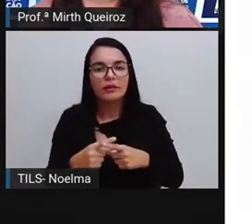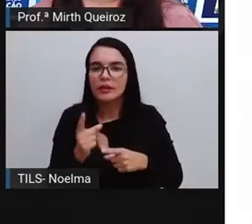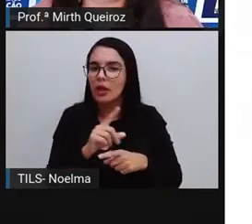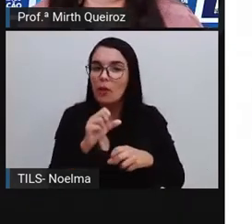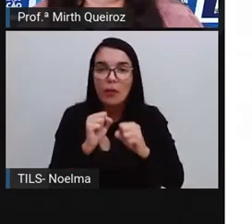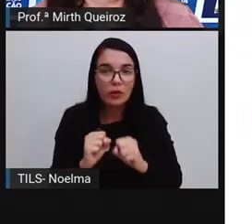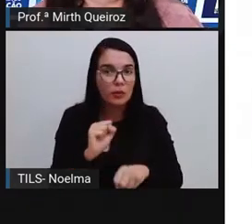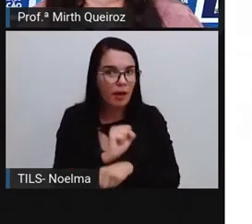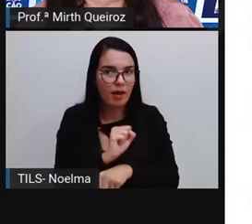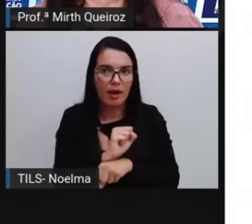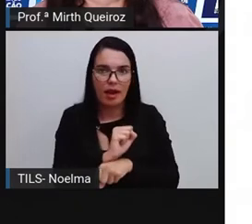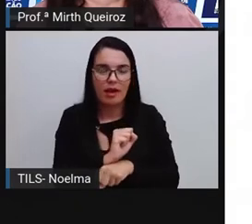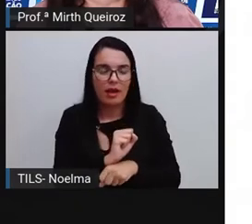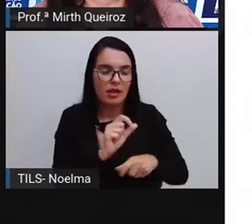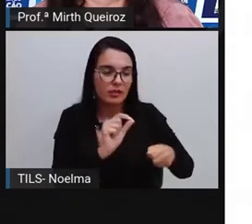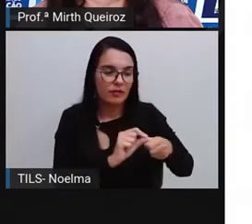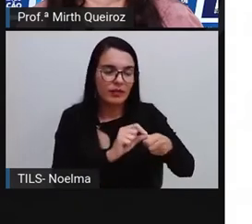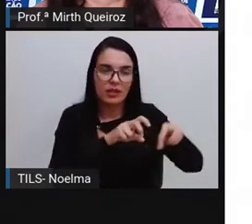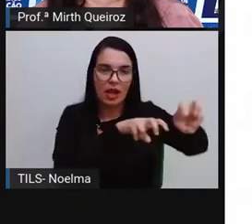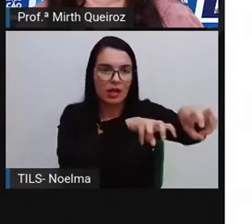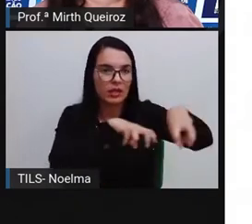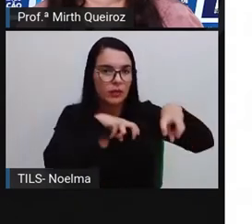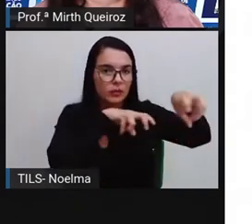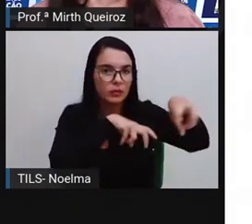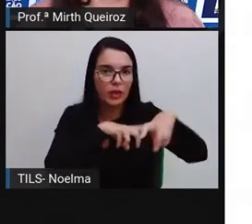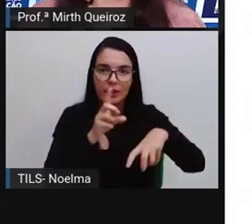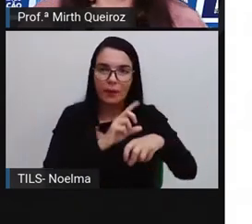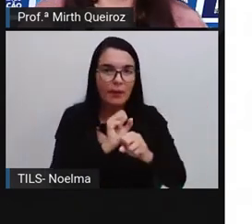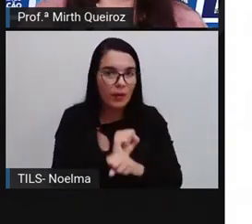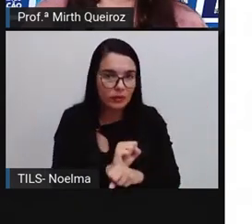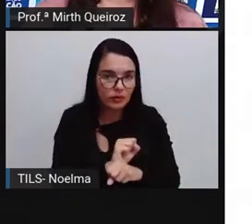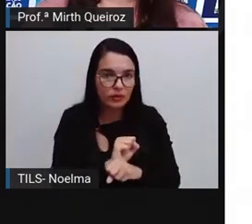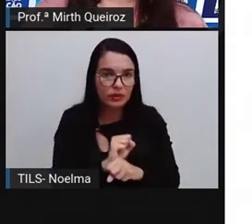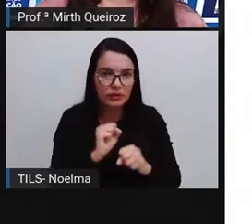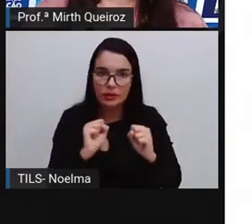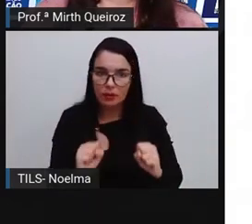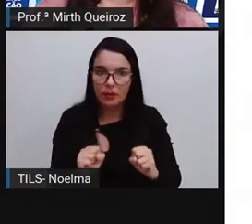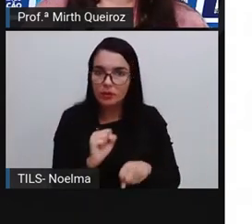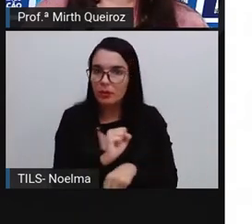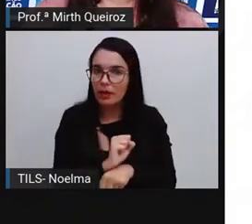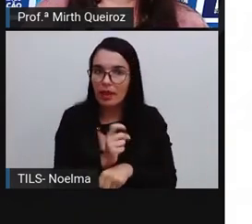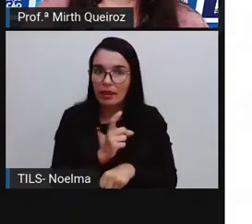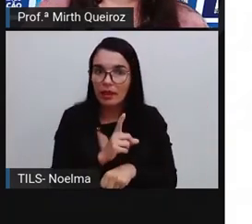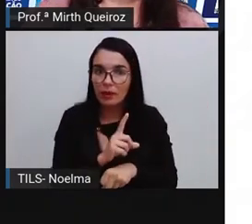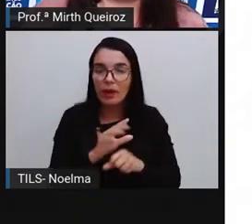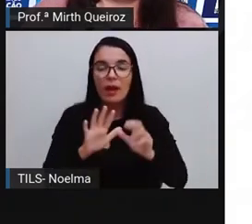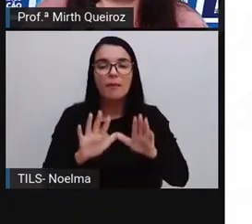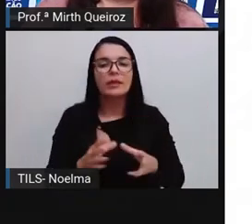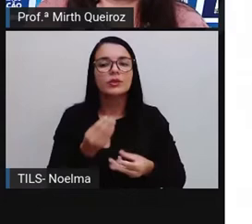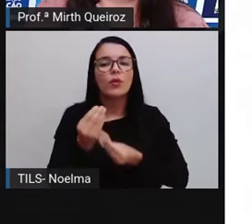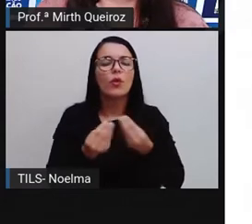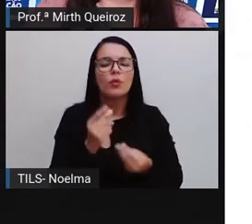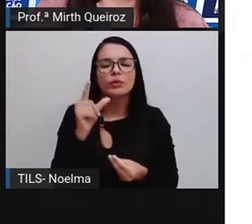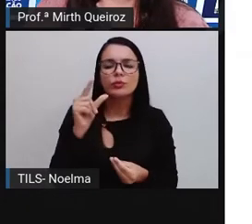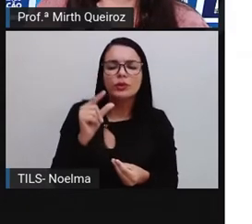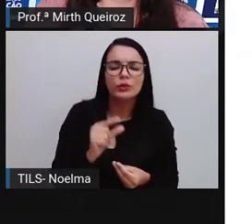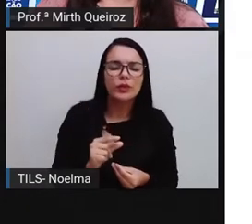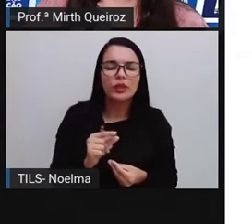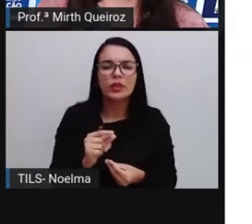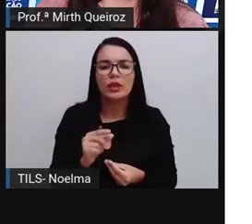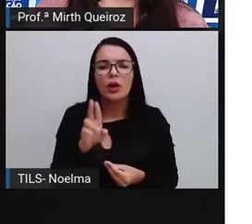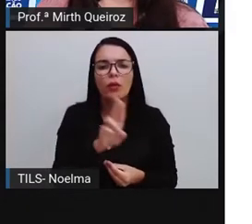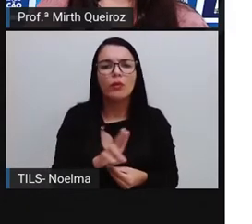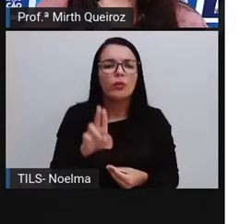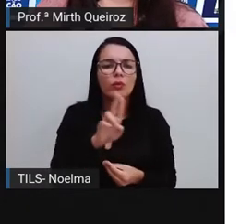parar de produzir a gente precisa da Agricultura para a gente poder se alimentar né E como é que a gente pode então é diminuir esse consumo de água